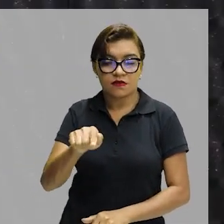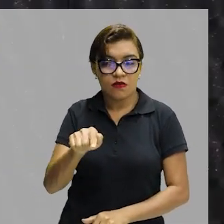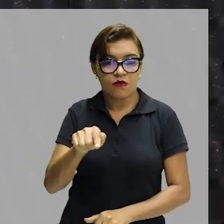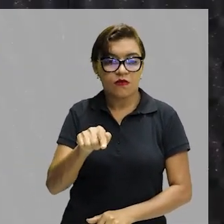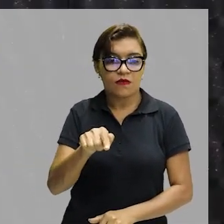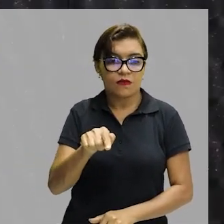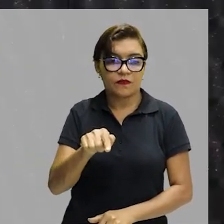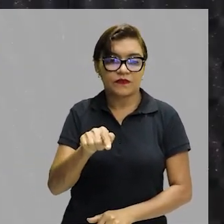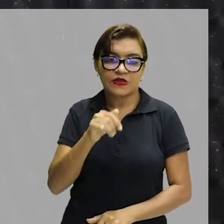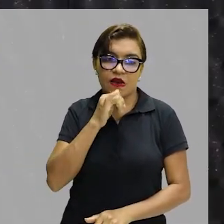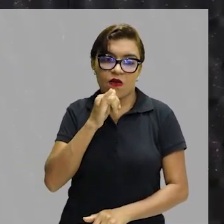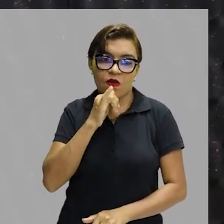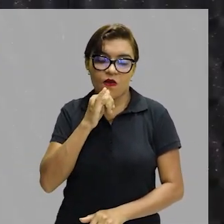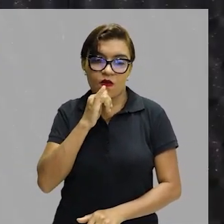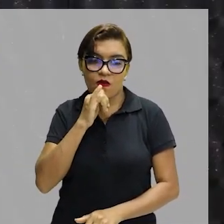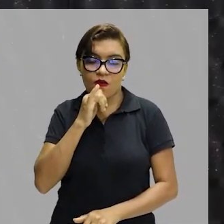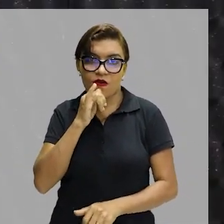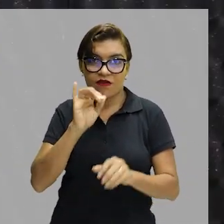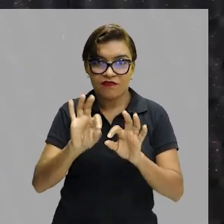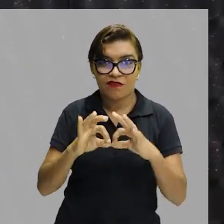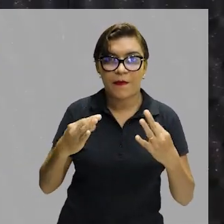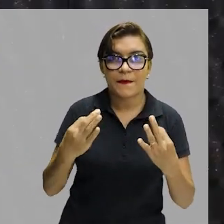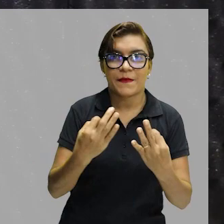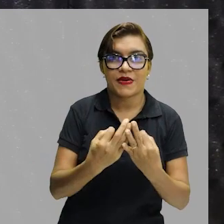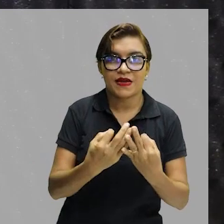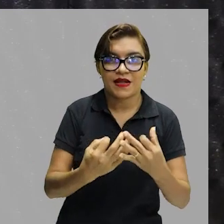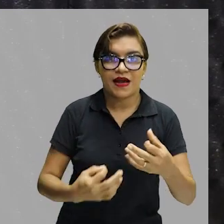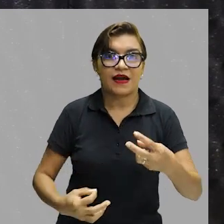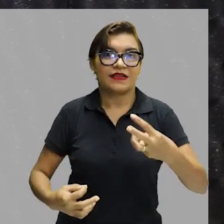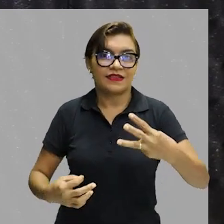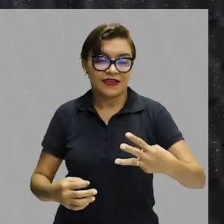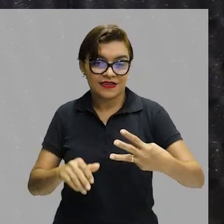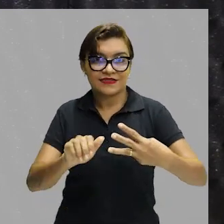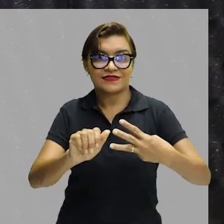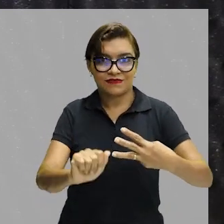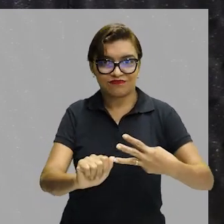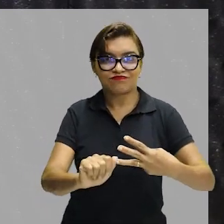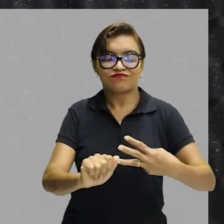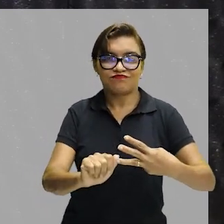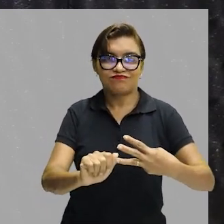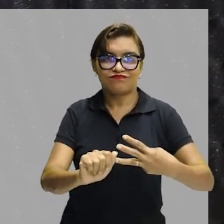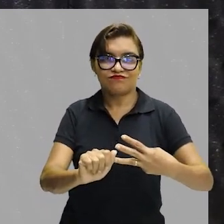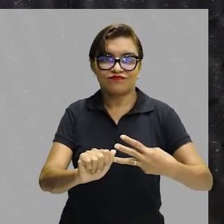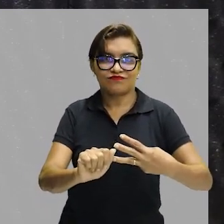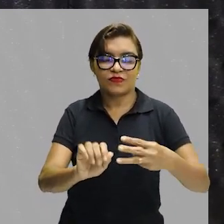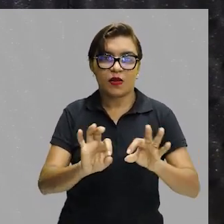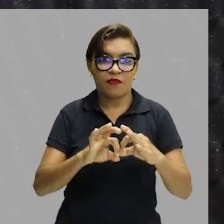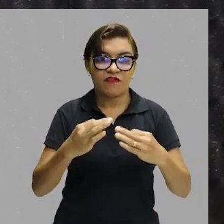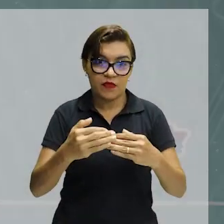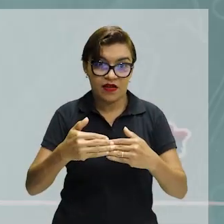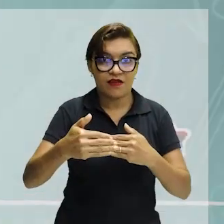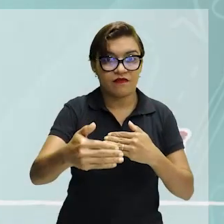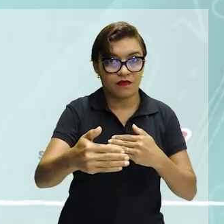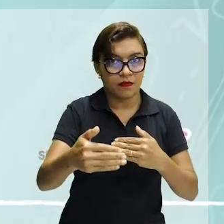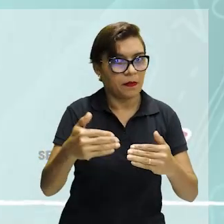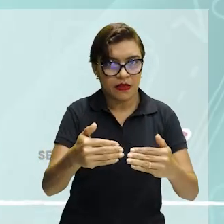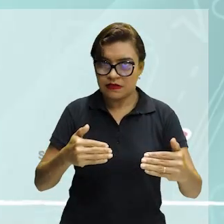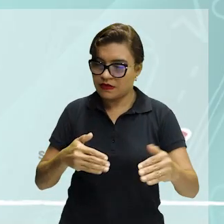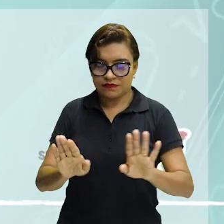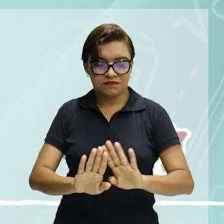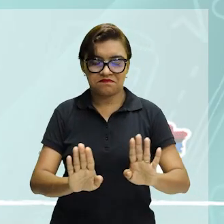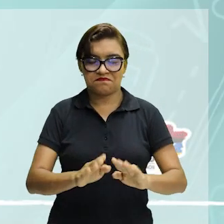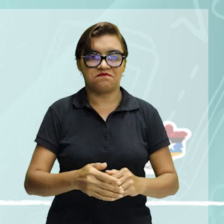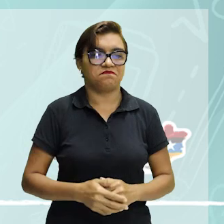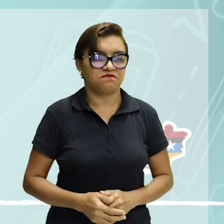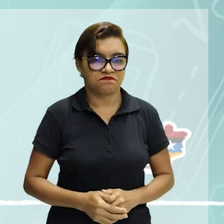obrigatoriamente da família 3A, ou seja, uma família à frente e não uma família para trás. Da mesma forma,